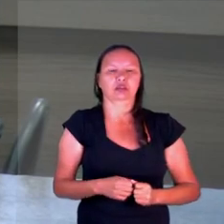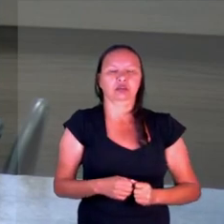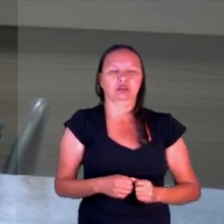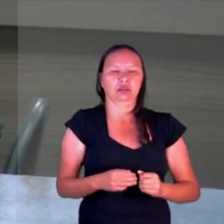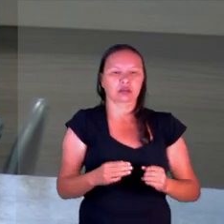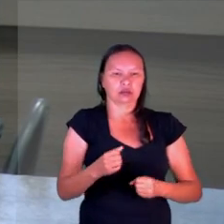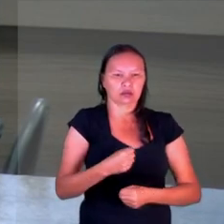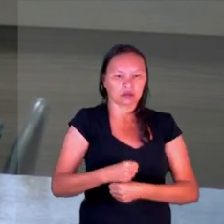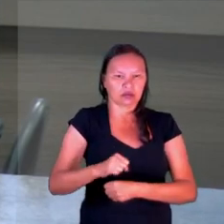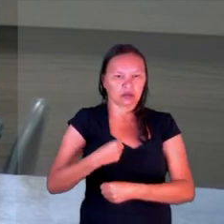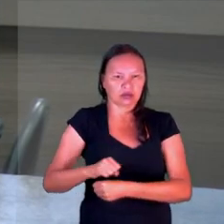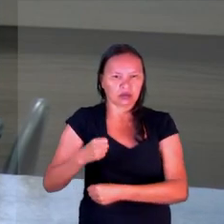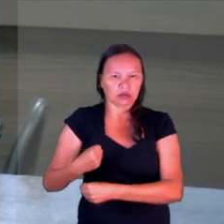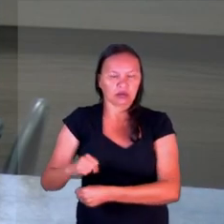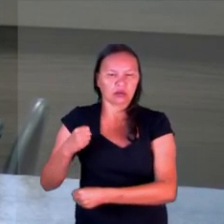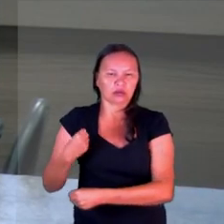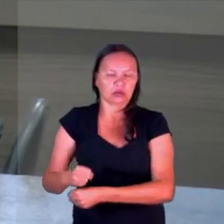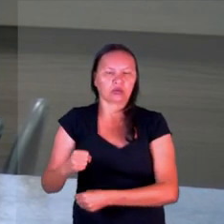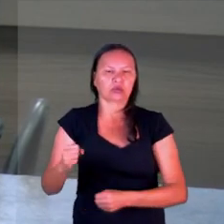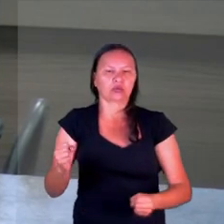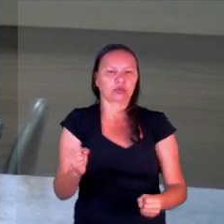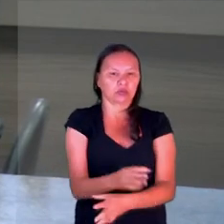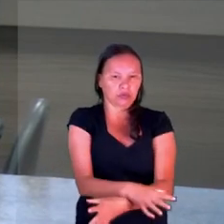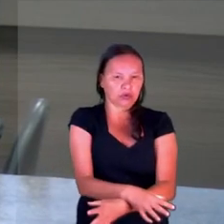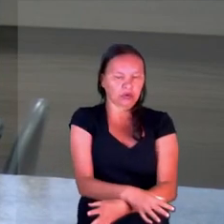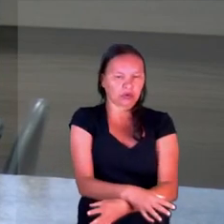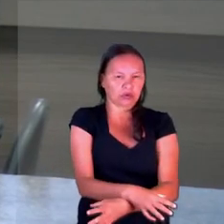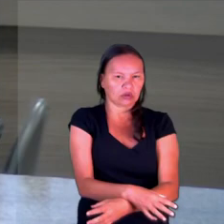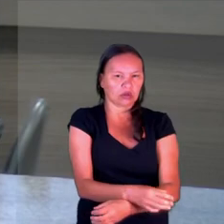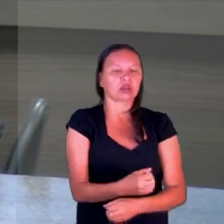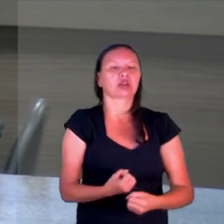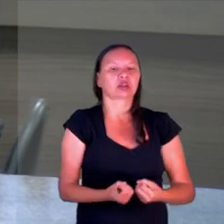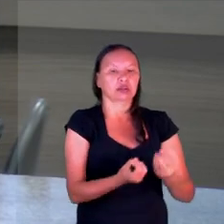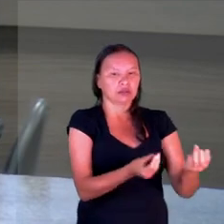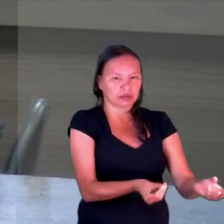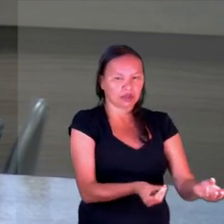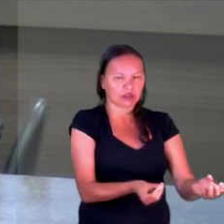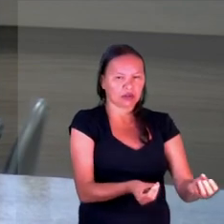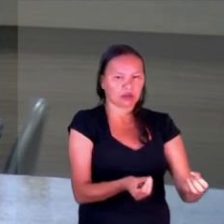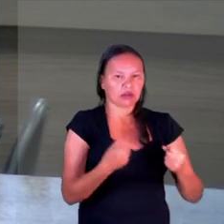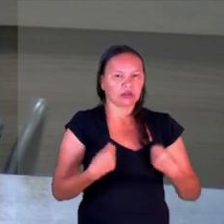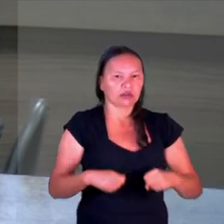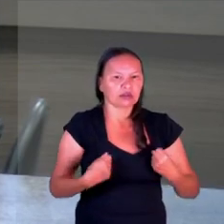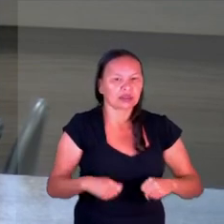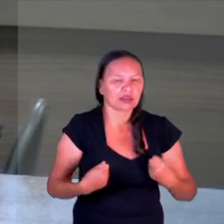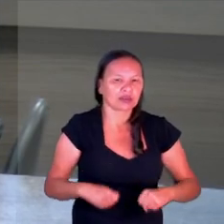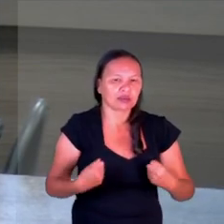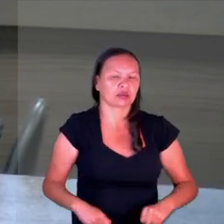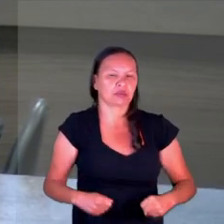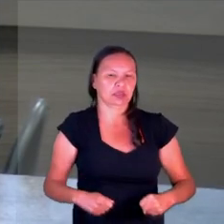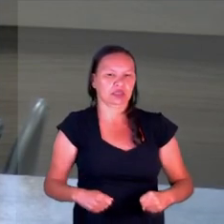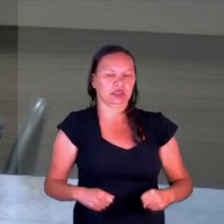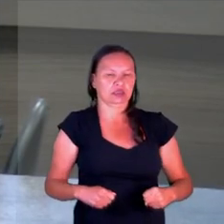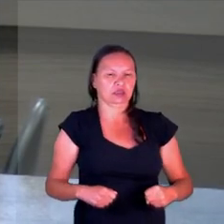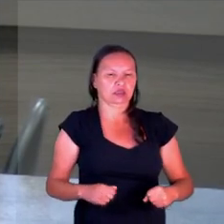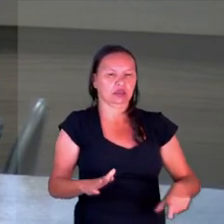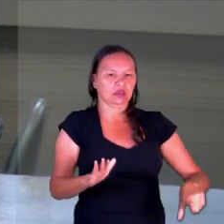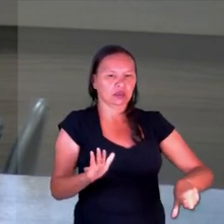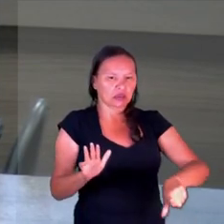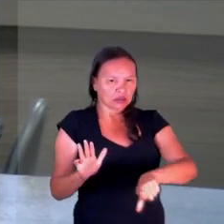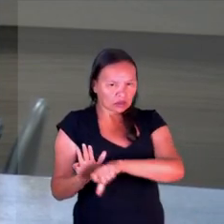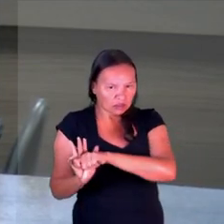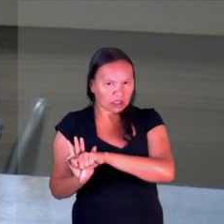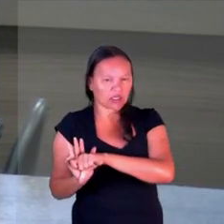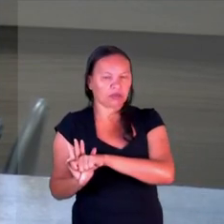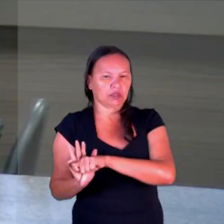construções já prontas e a gente não pode dar para quem precisa porque a gente enfrenta muitas vezes máfias né A até